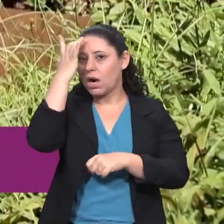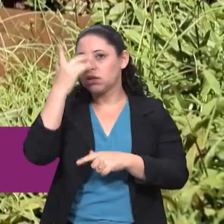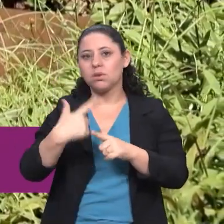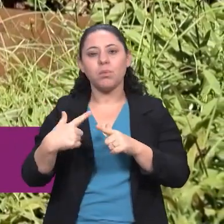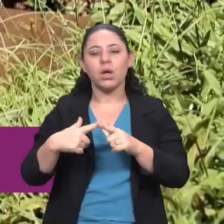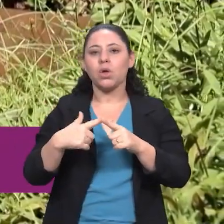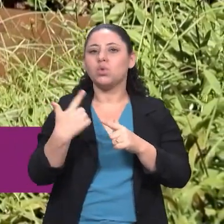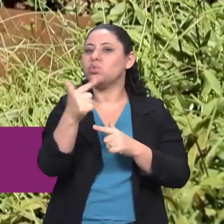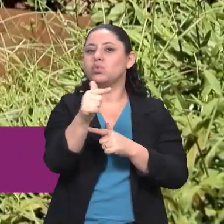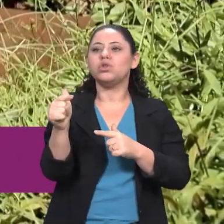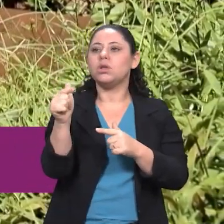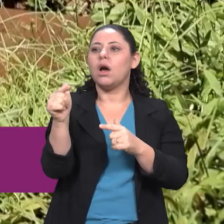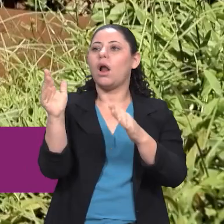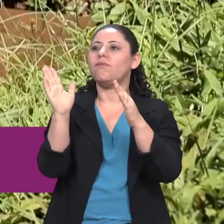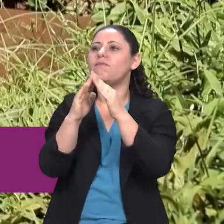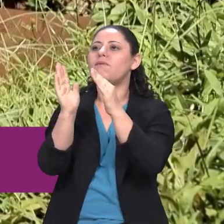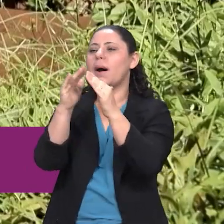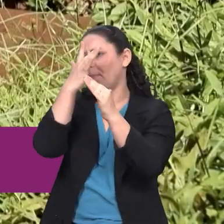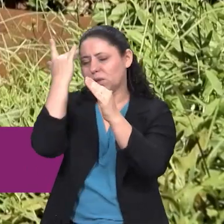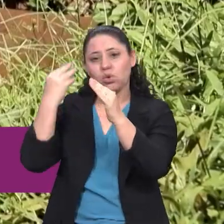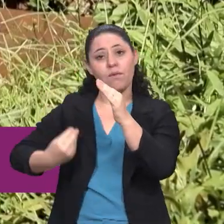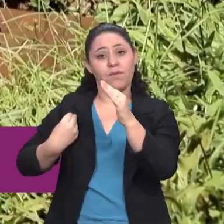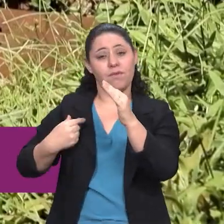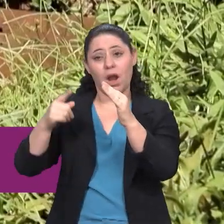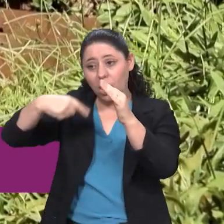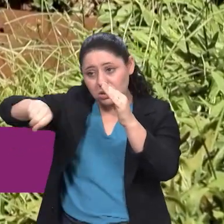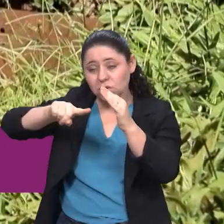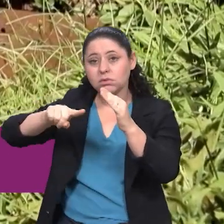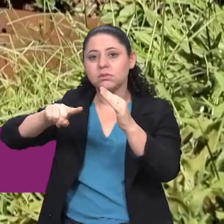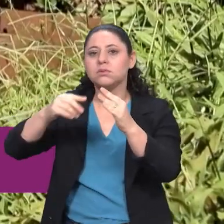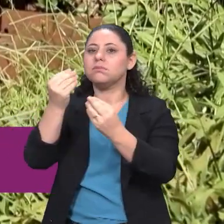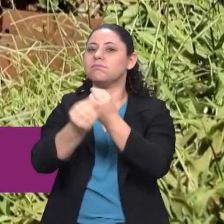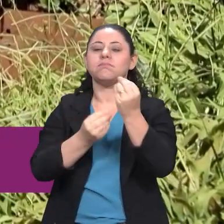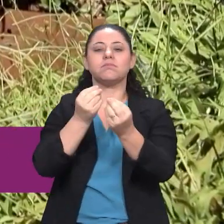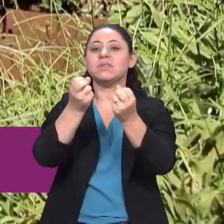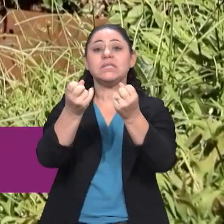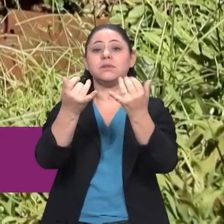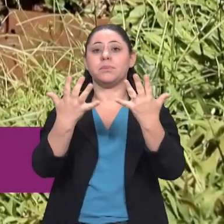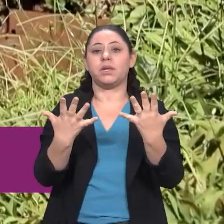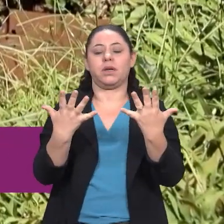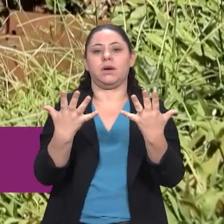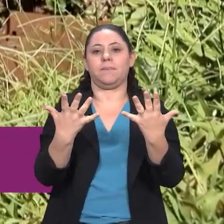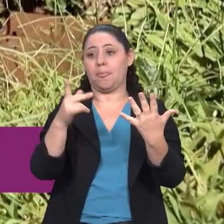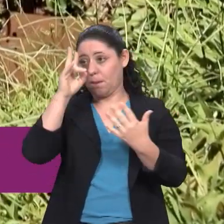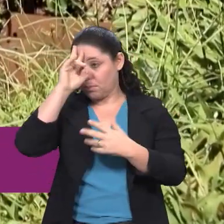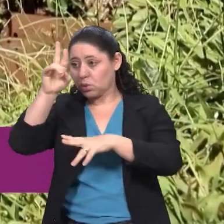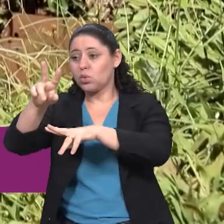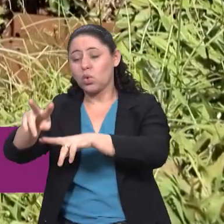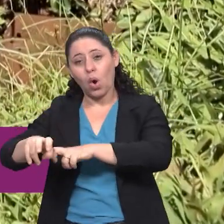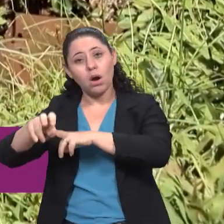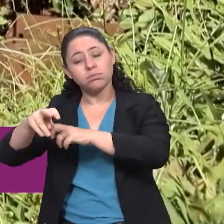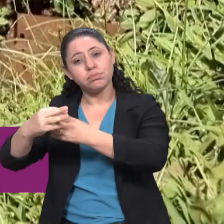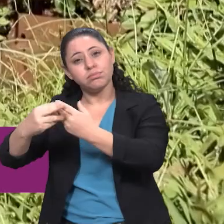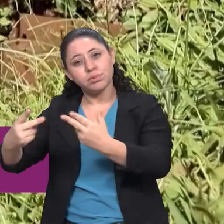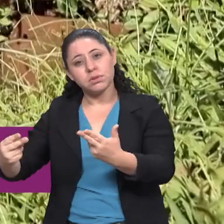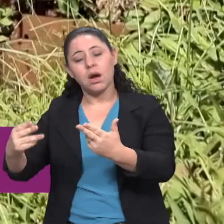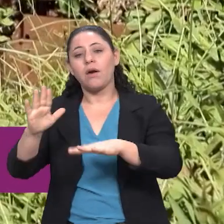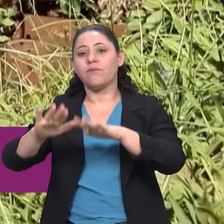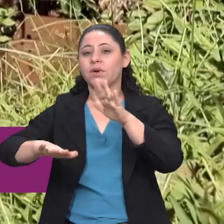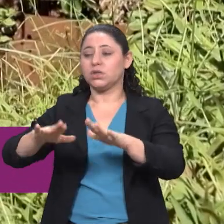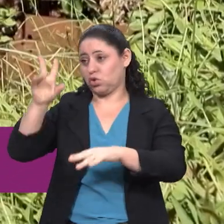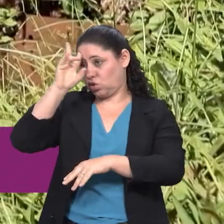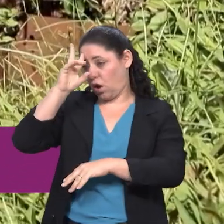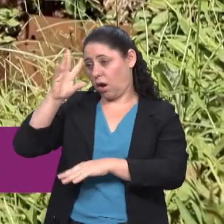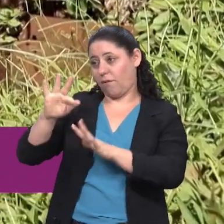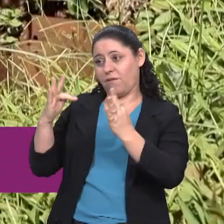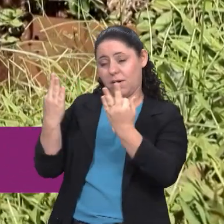havia ocupação naquele local. Então, como fazer, como explicar para produtores rurais, que tem muitas das vezes na história de sua